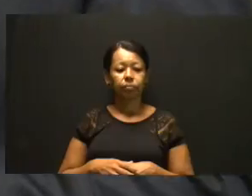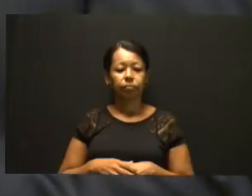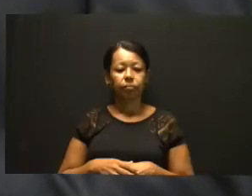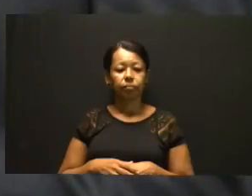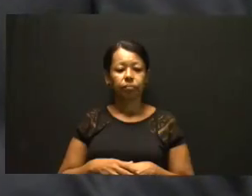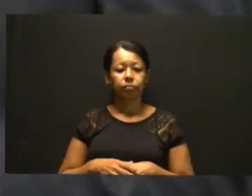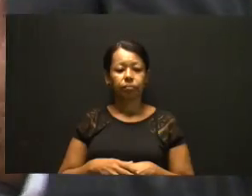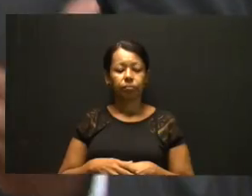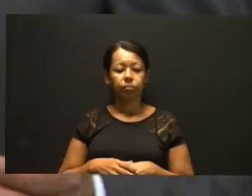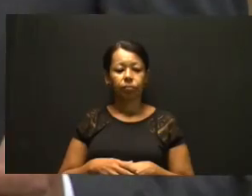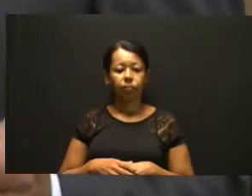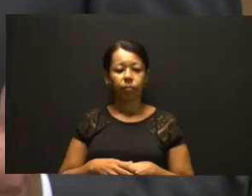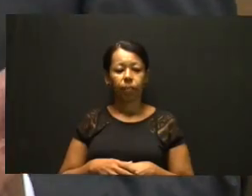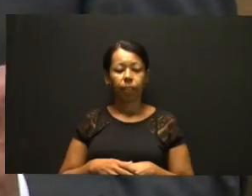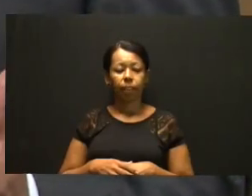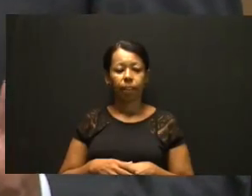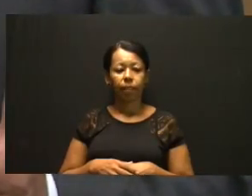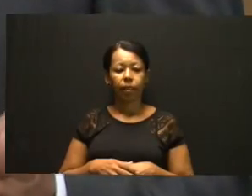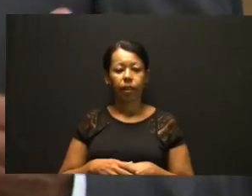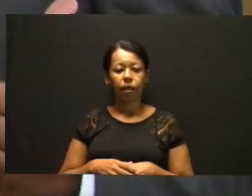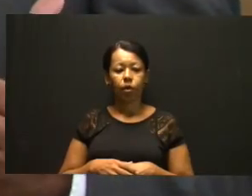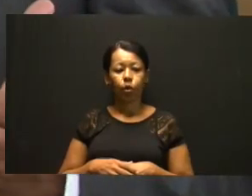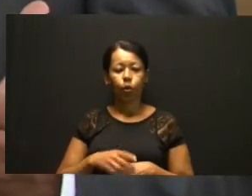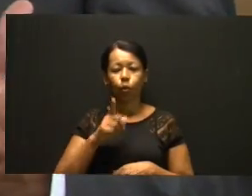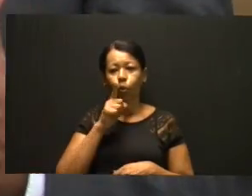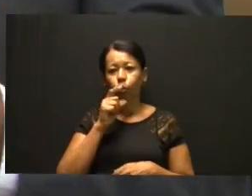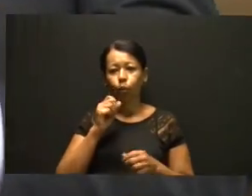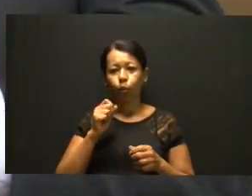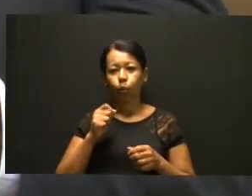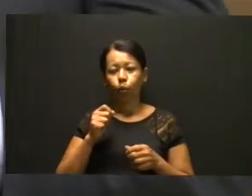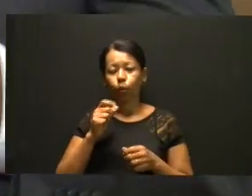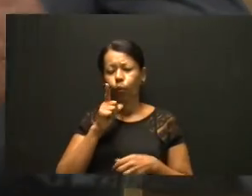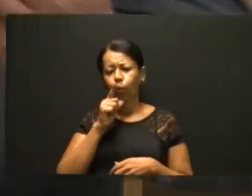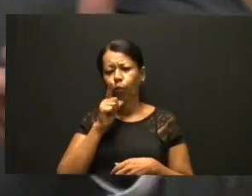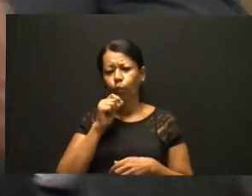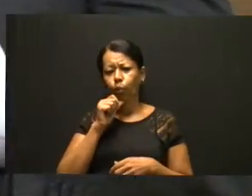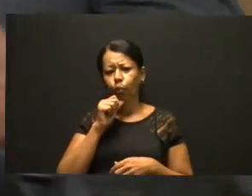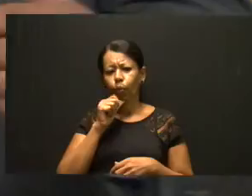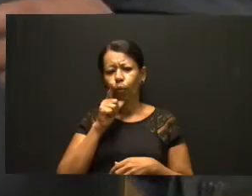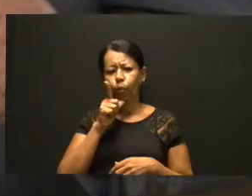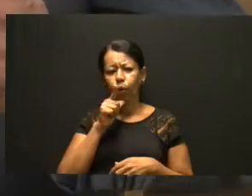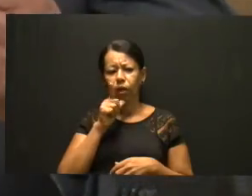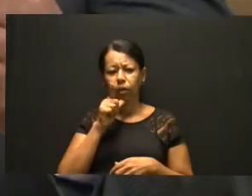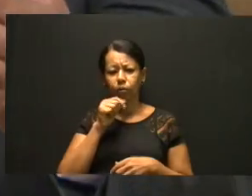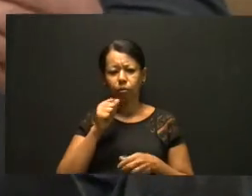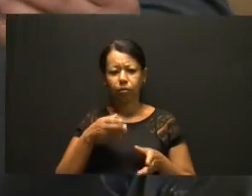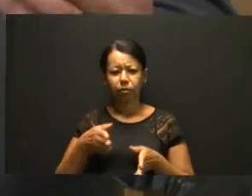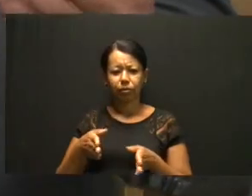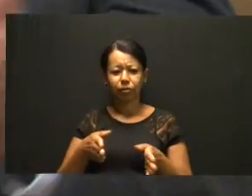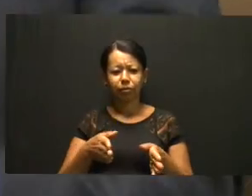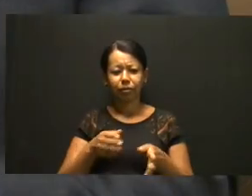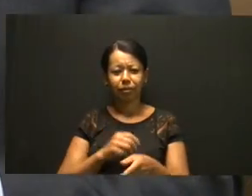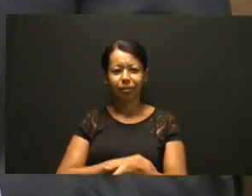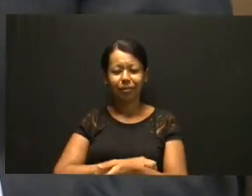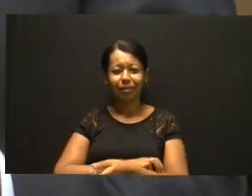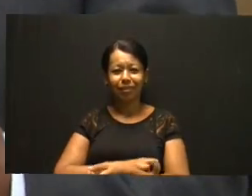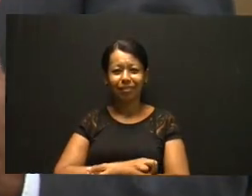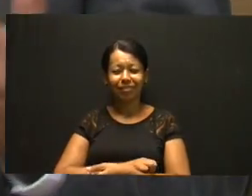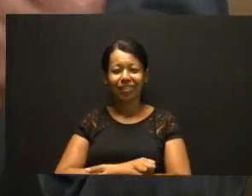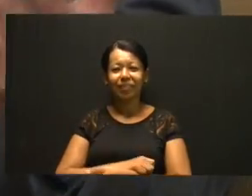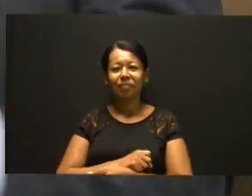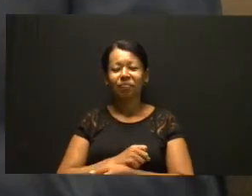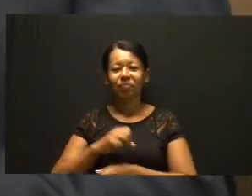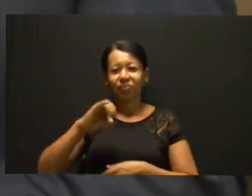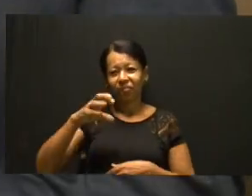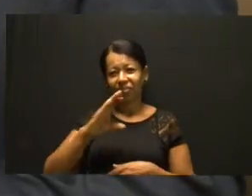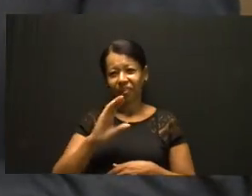que o Rio Casqueiro, que é um rio que fazia, que diretamente foi um dos mais afetados de